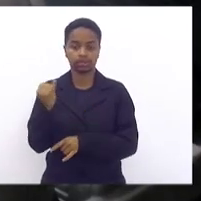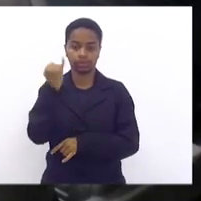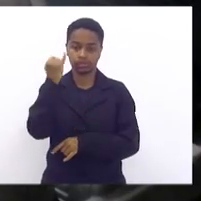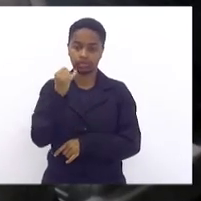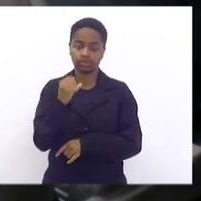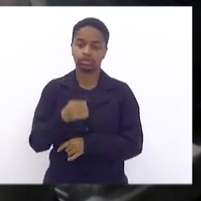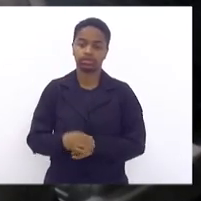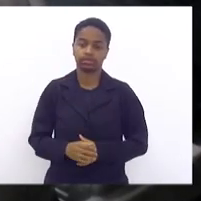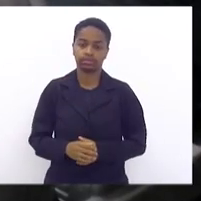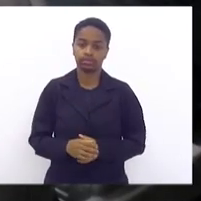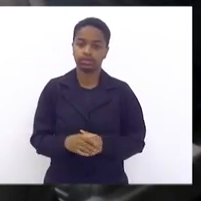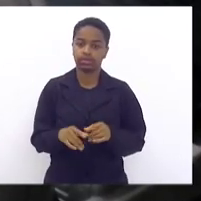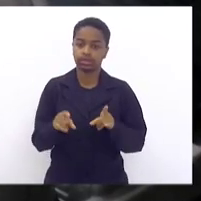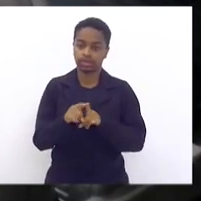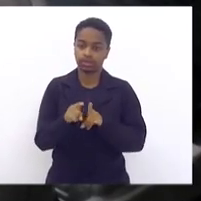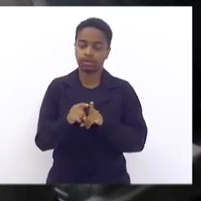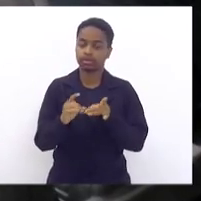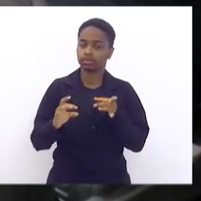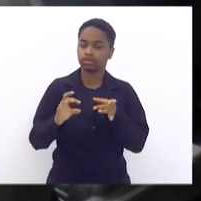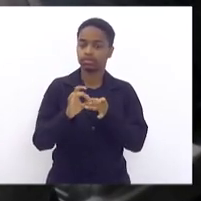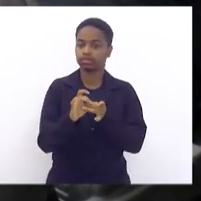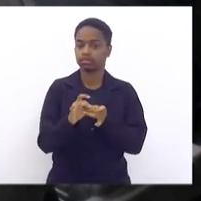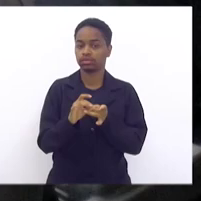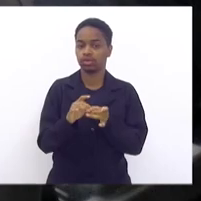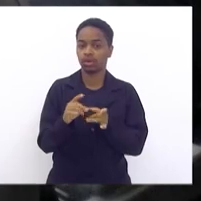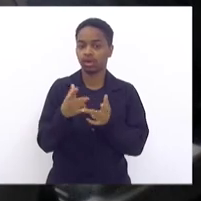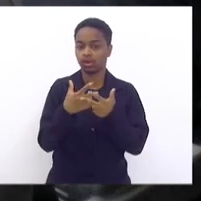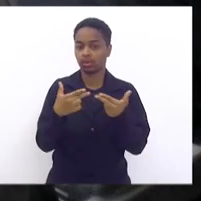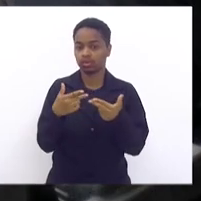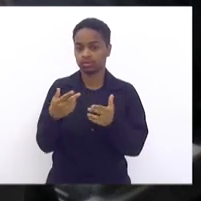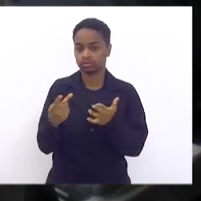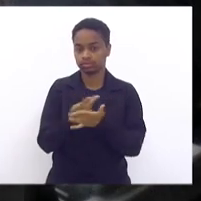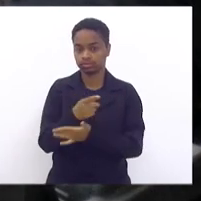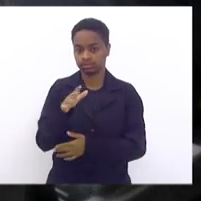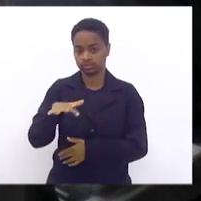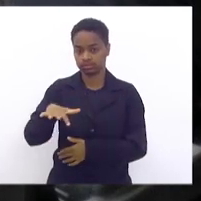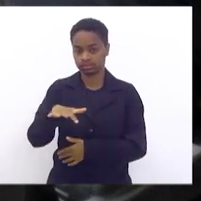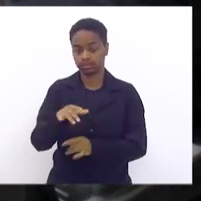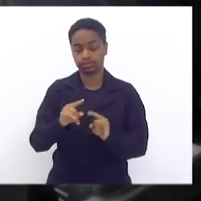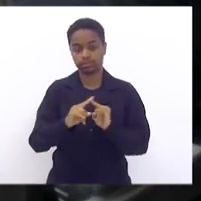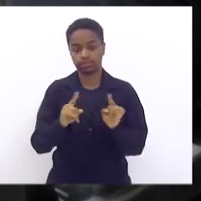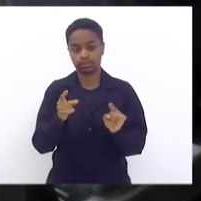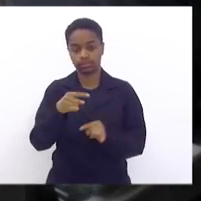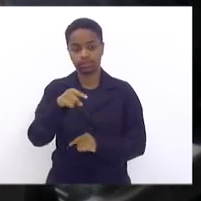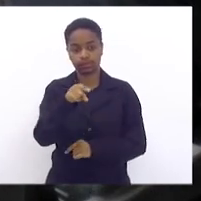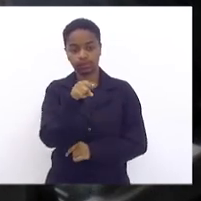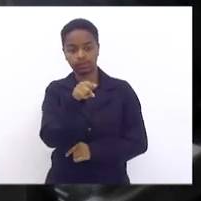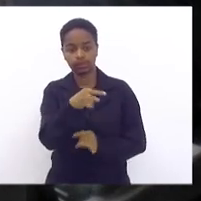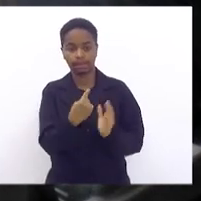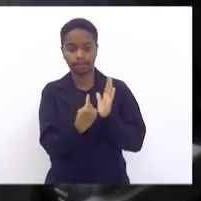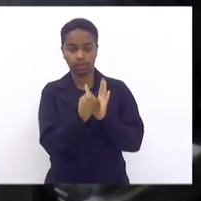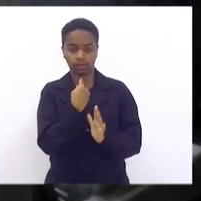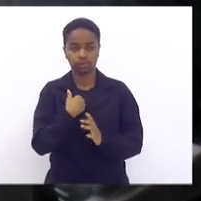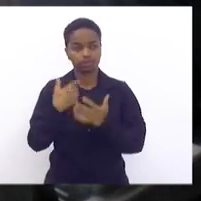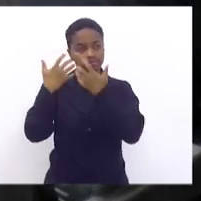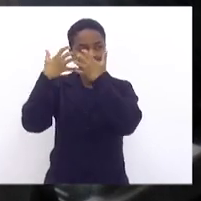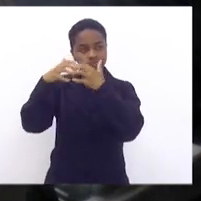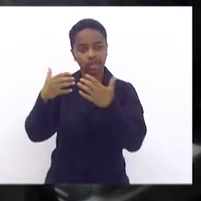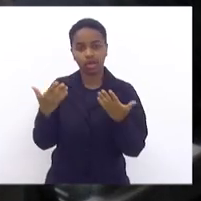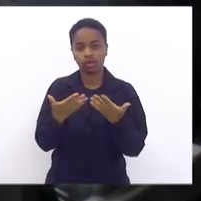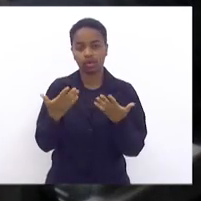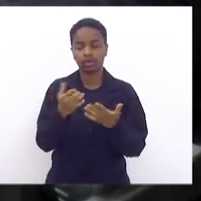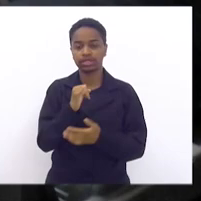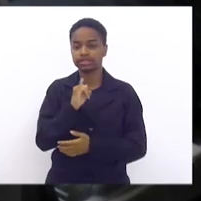ou relevantes e pertinentes para aquele caso concreto. Mas você me indagou, e aí eu estou refletindo, se